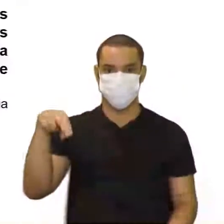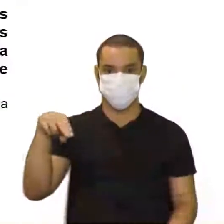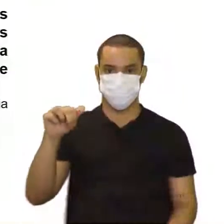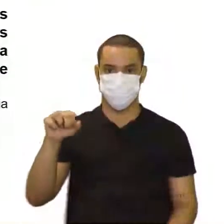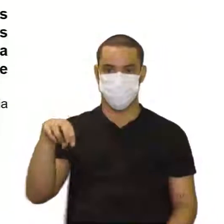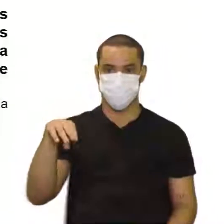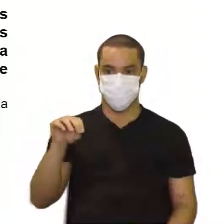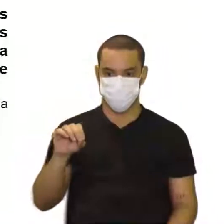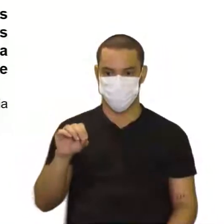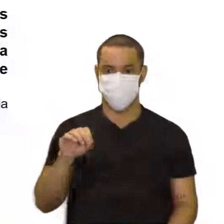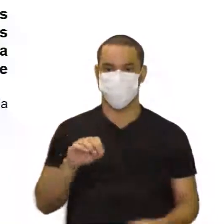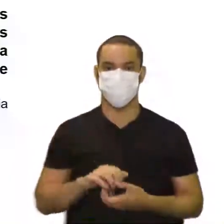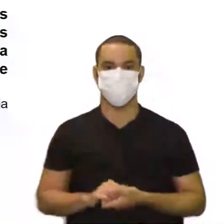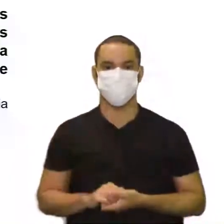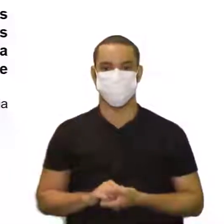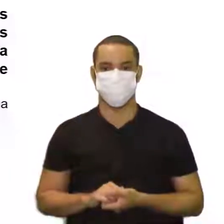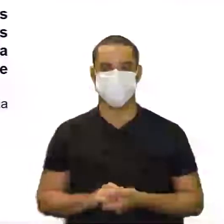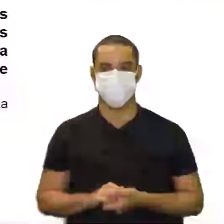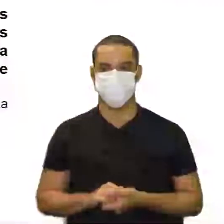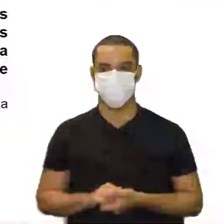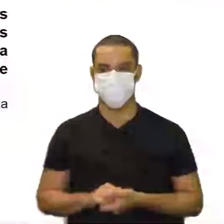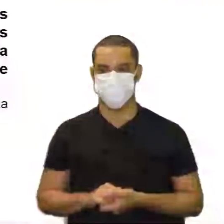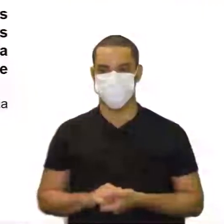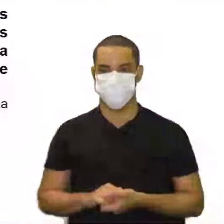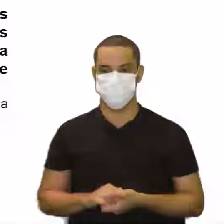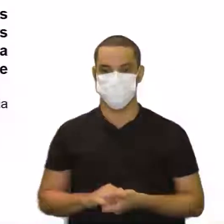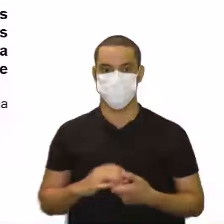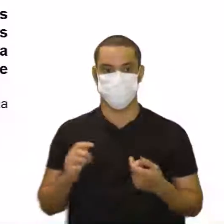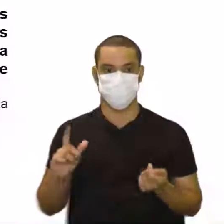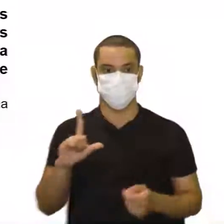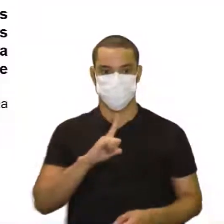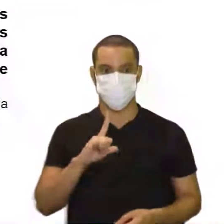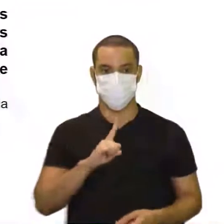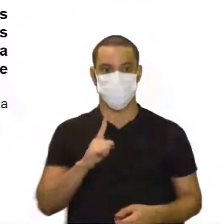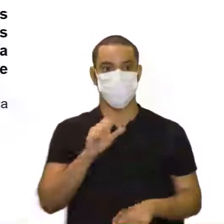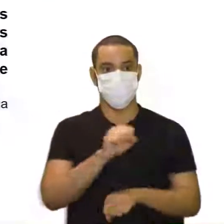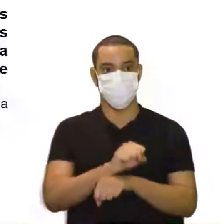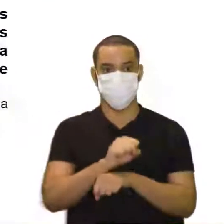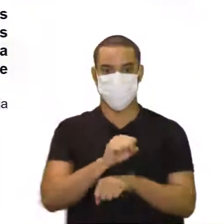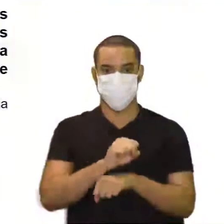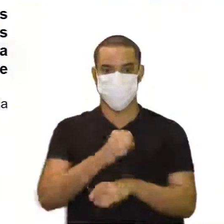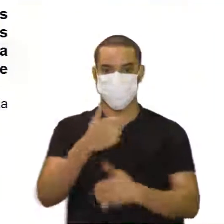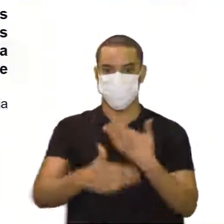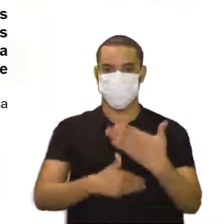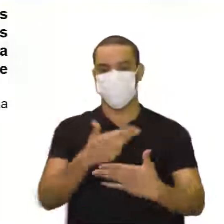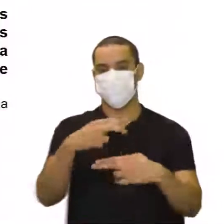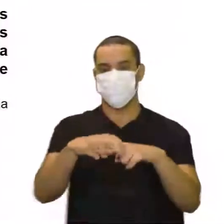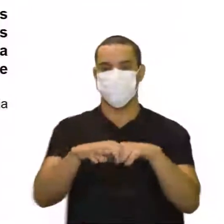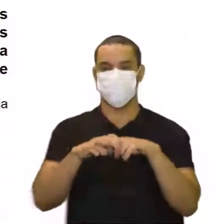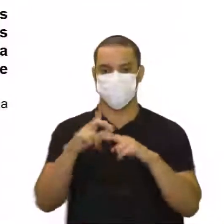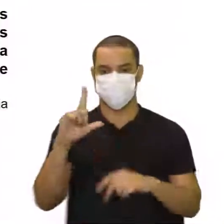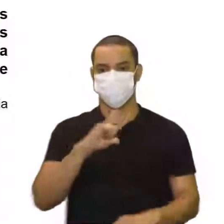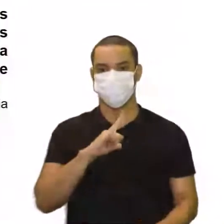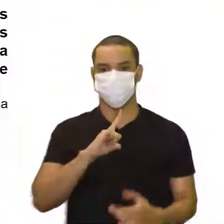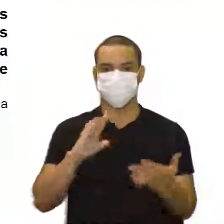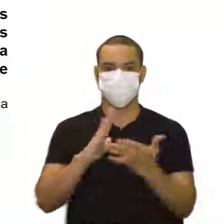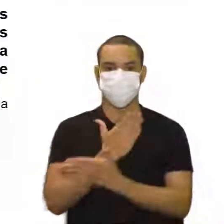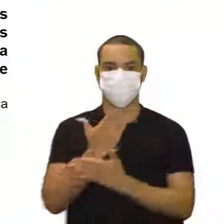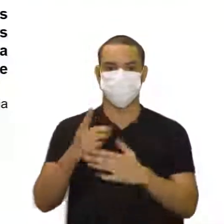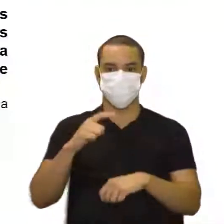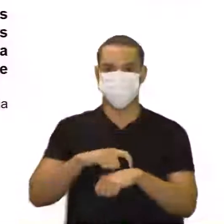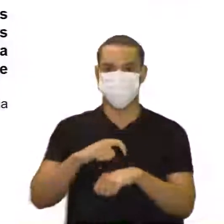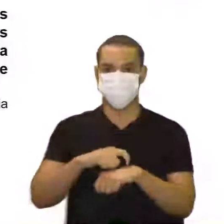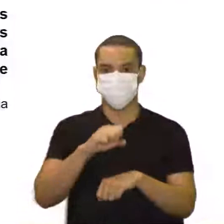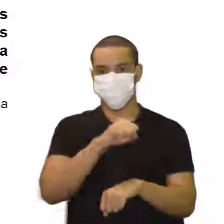E aqui, ou seja, que possuem pausas, tá? Então aqui no caso eu vou ter essas pausas, né?